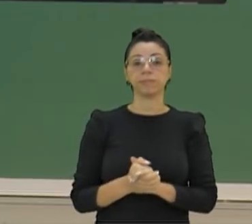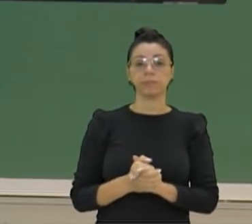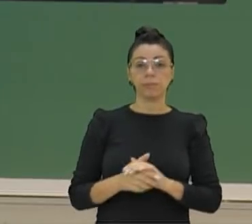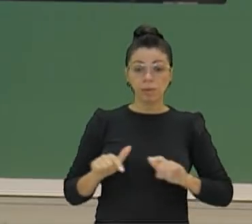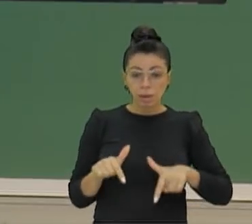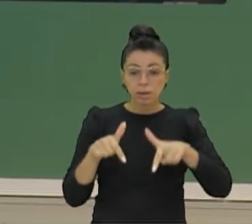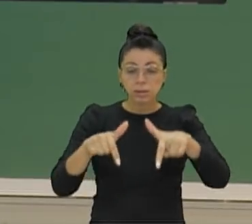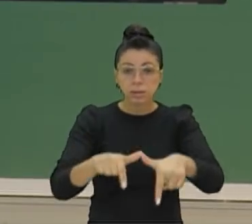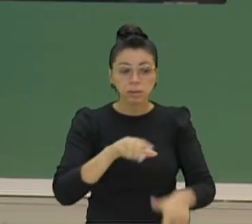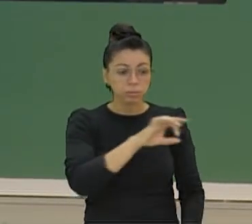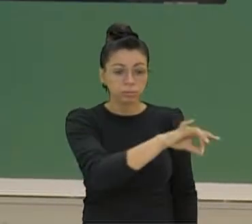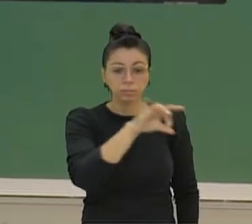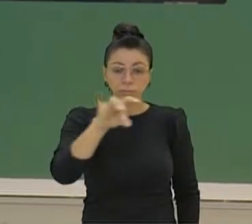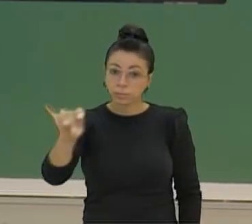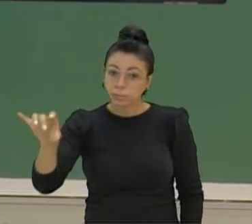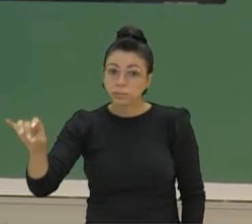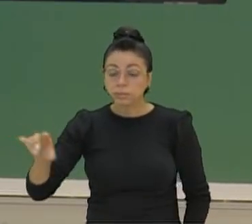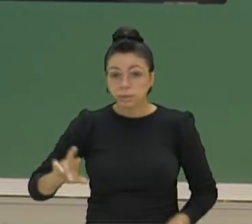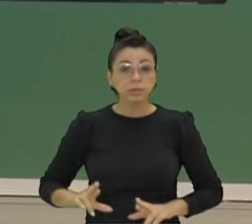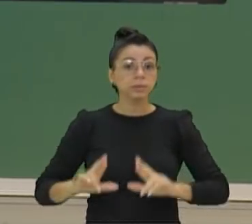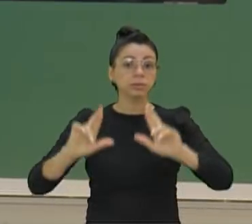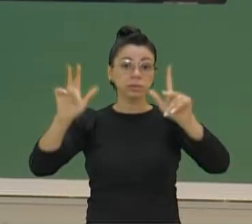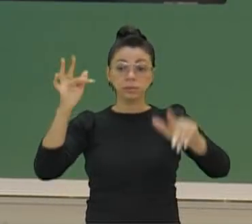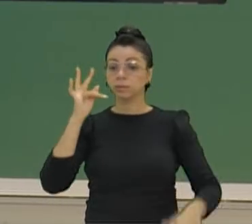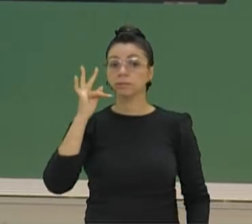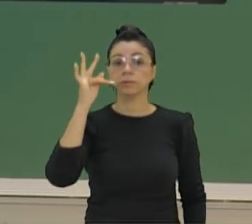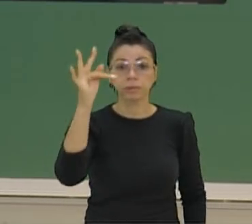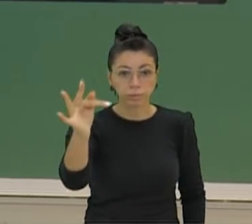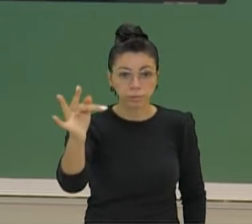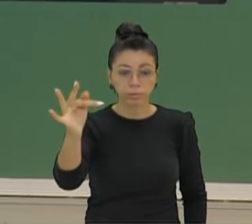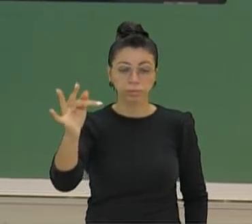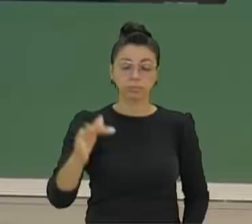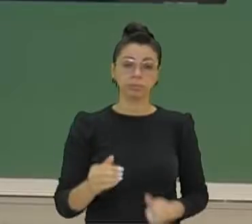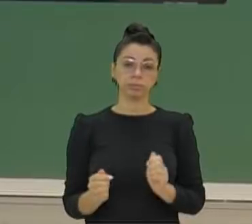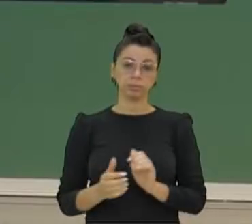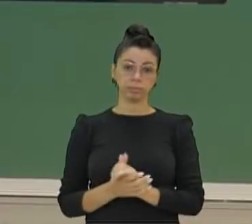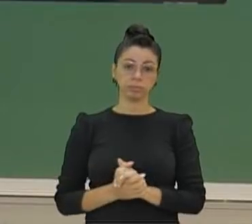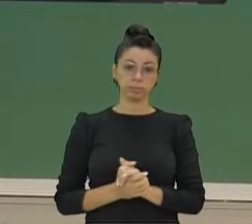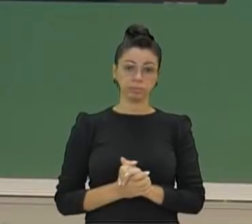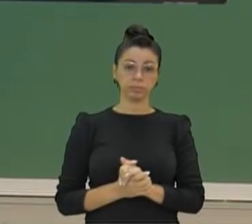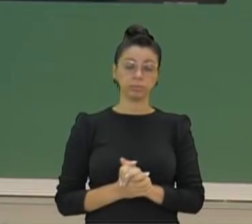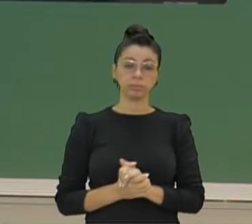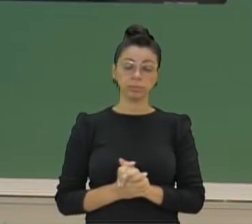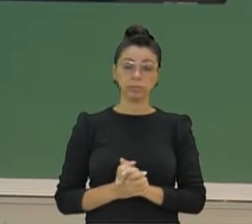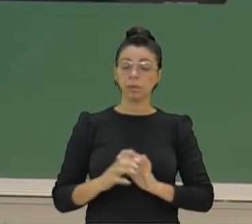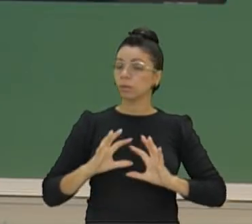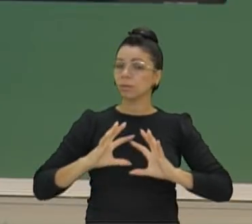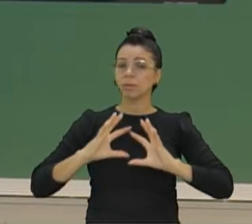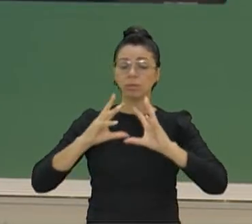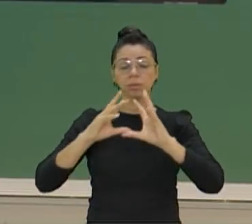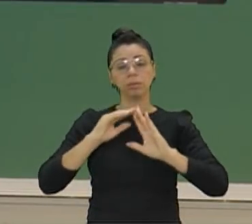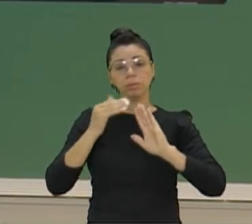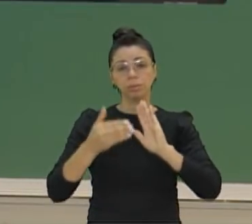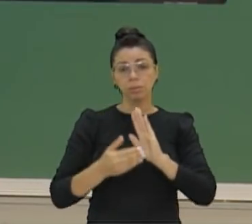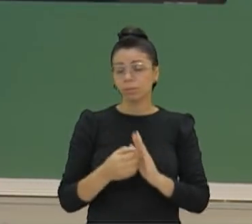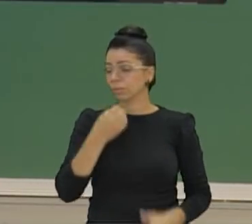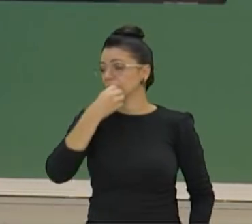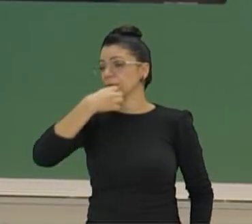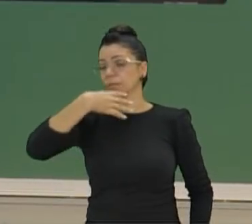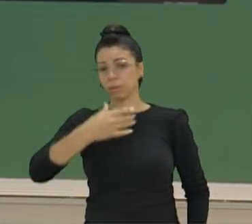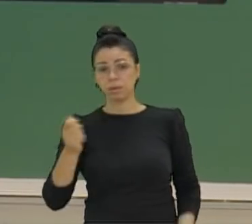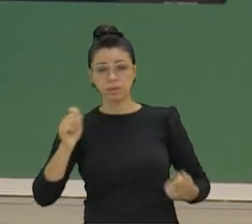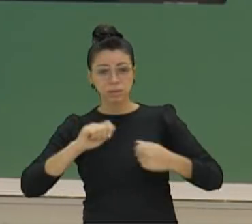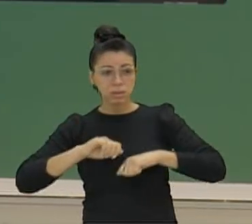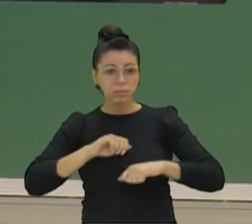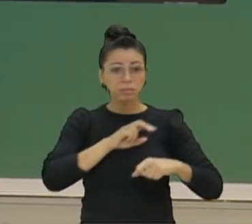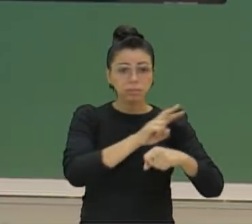faz a diferença. Nós precisamos agir pensando no todo, no coletivo. E tudo vai ficar bem se a gente tomar todos